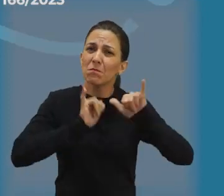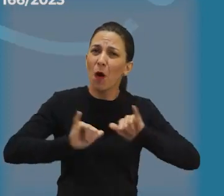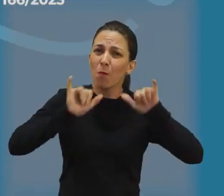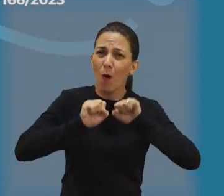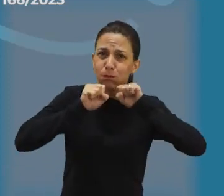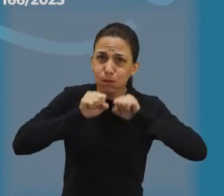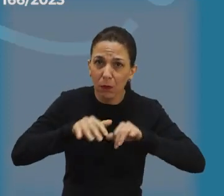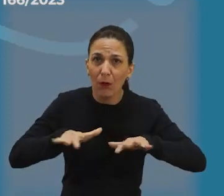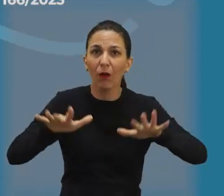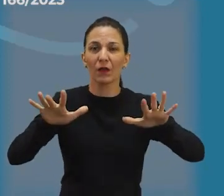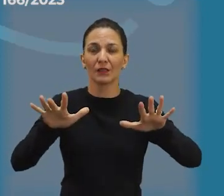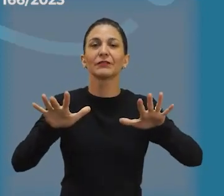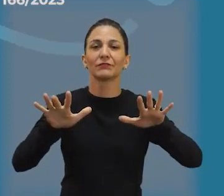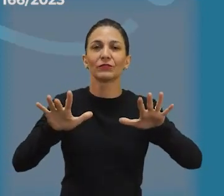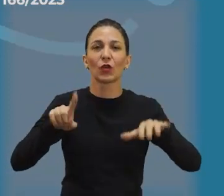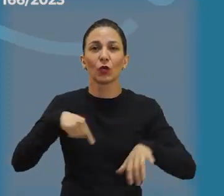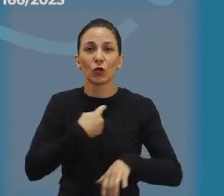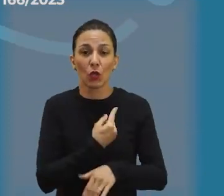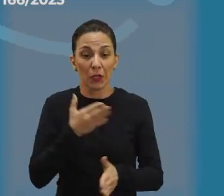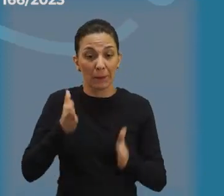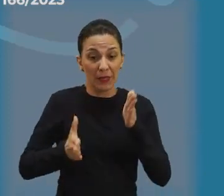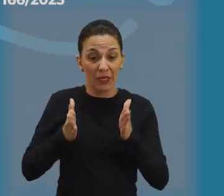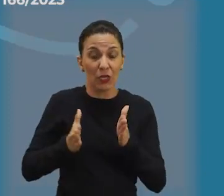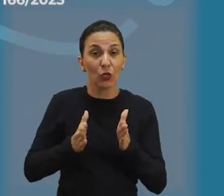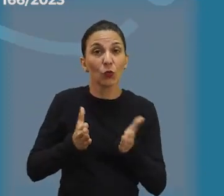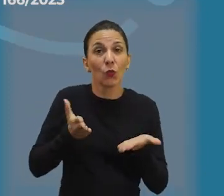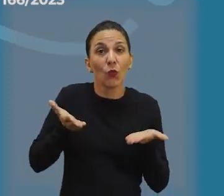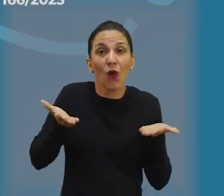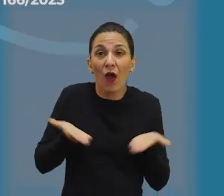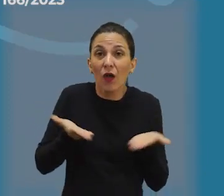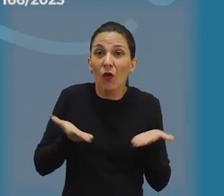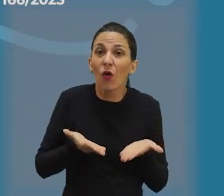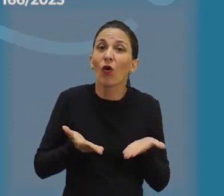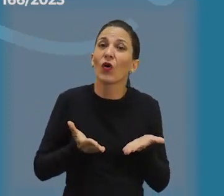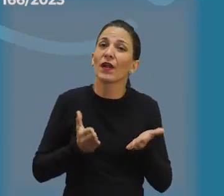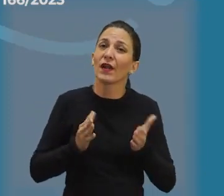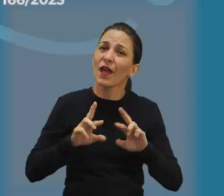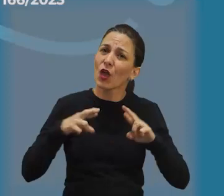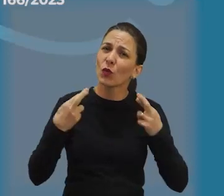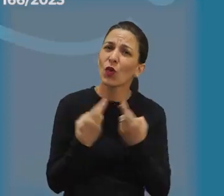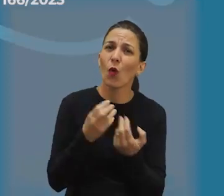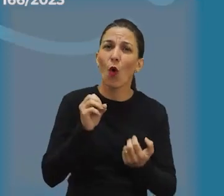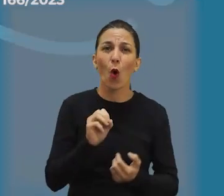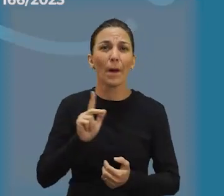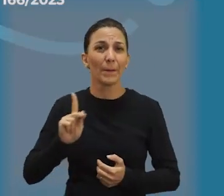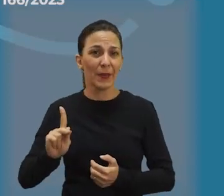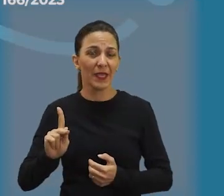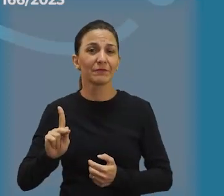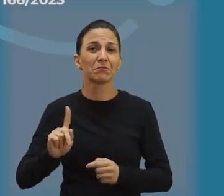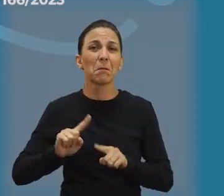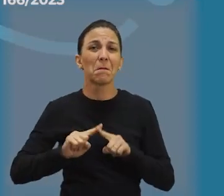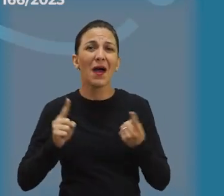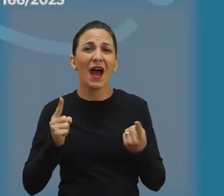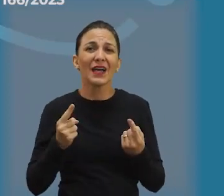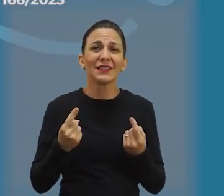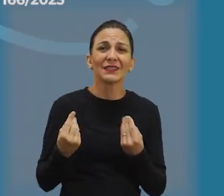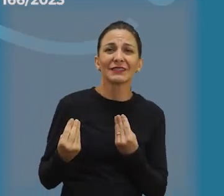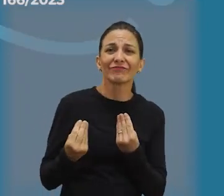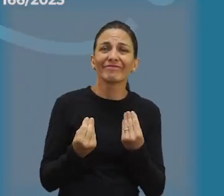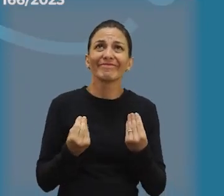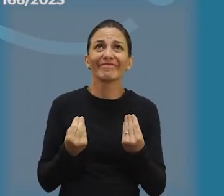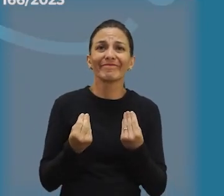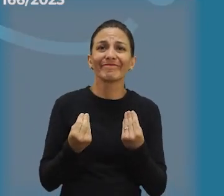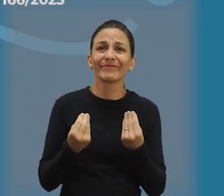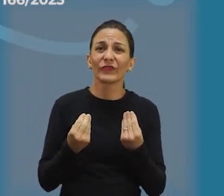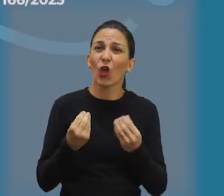que a prefeitura ela divulga muito né inclusive estamos nesse momento das planárias do orçamento participativo no